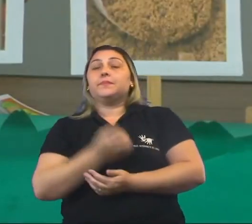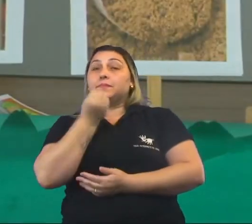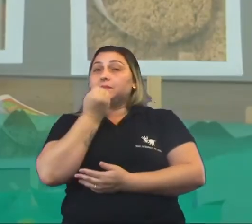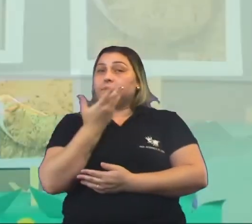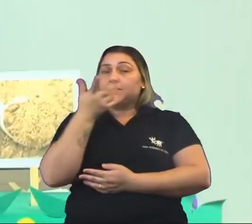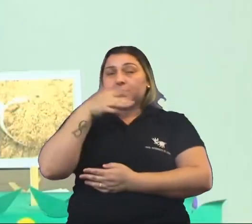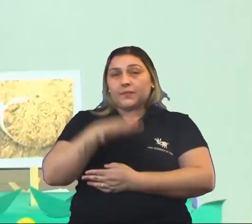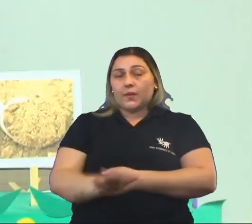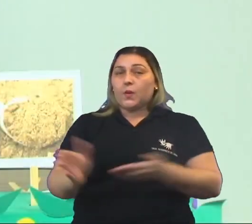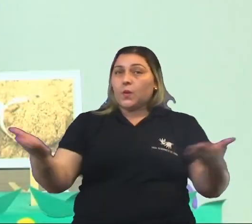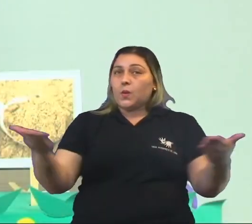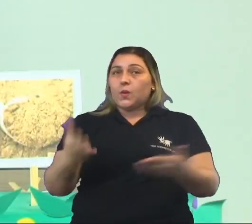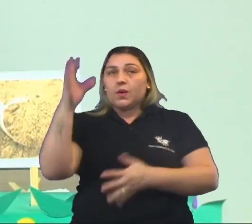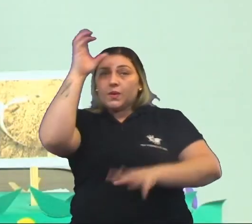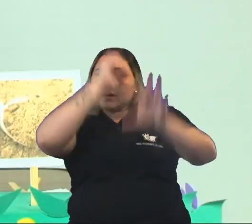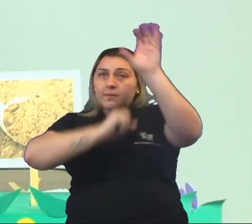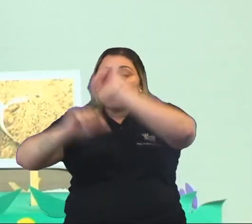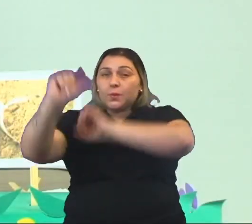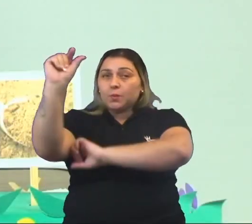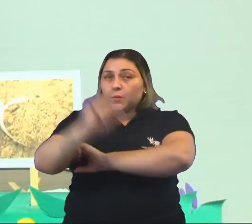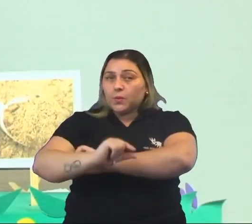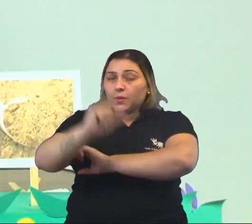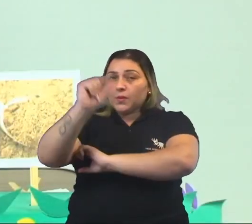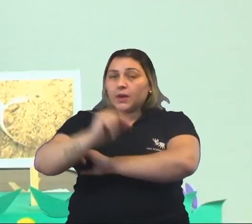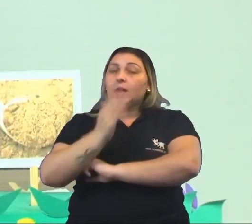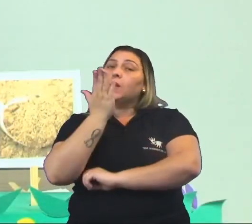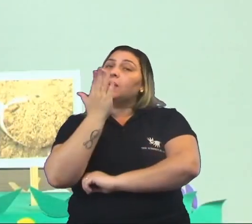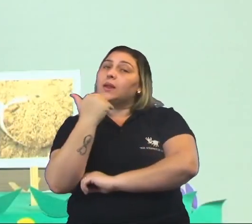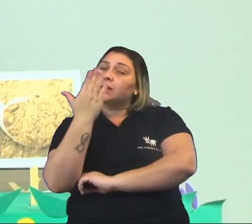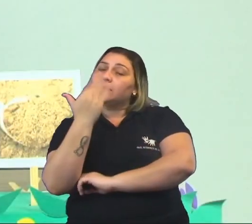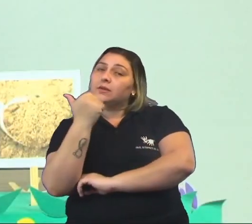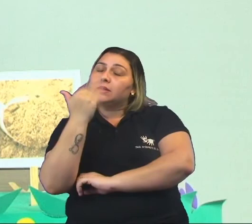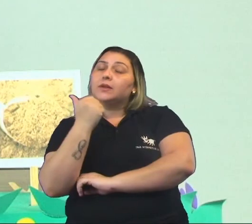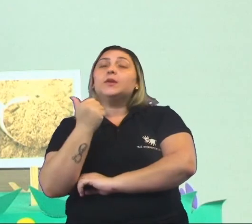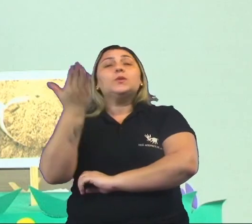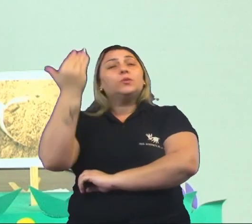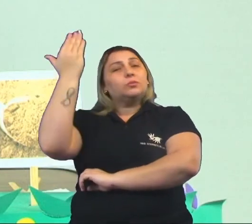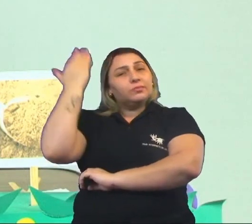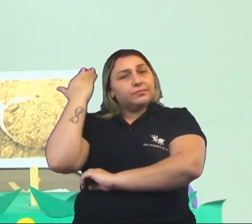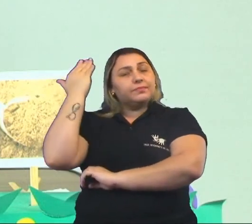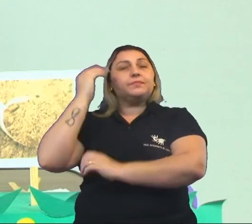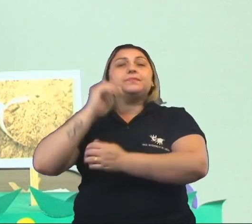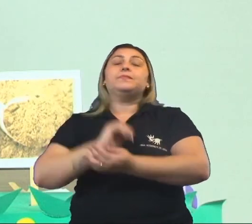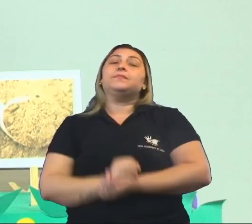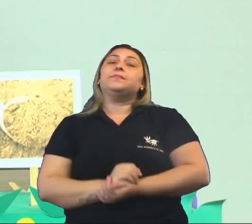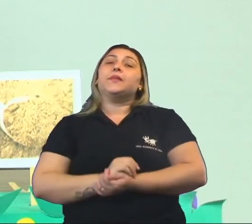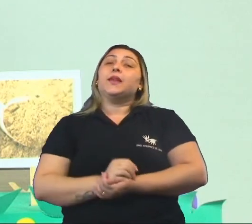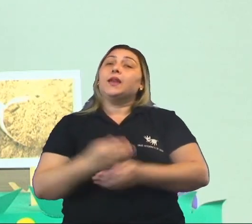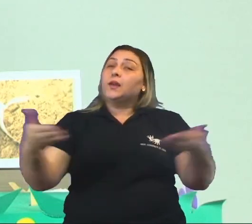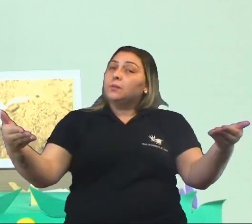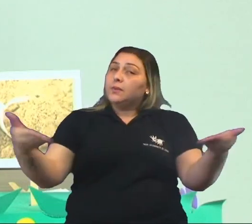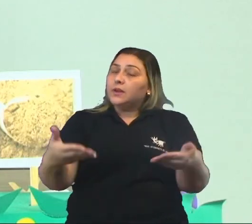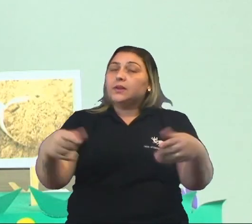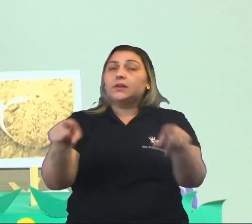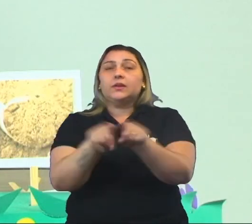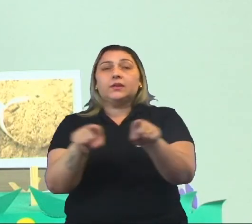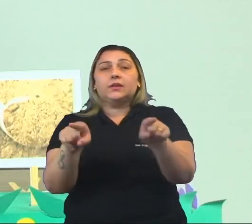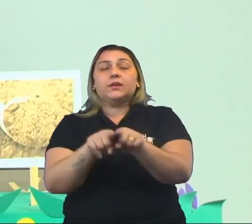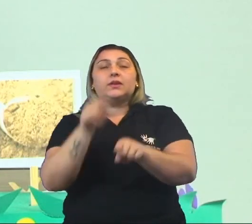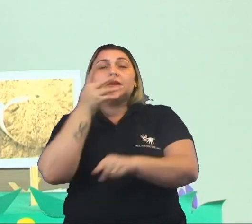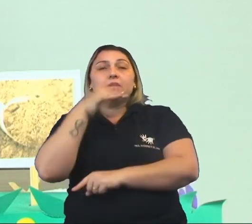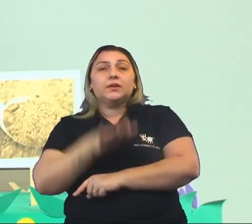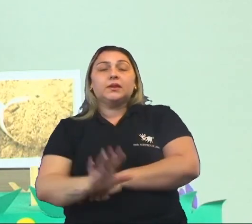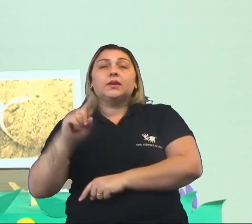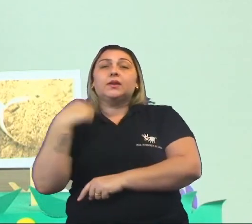bem, crianças, hoje nós aprendemos um pouquinho da alimentação do passado e do presente. Crianças,